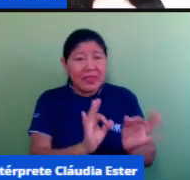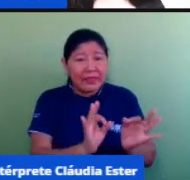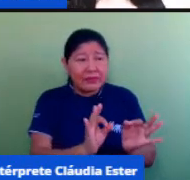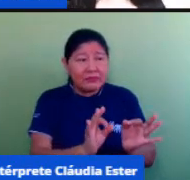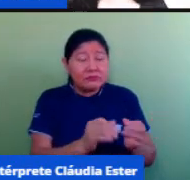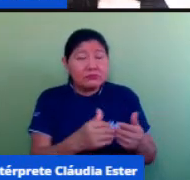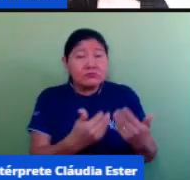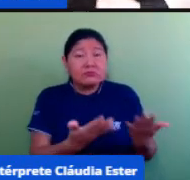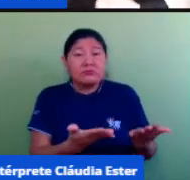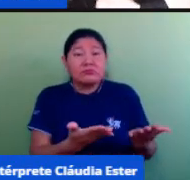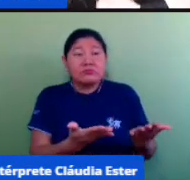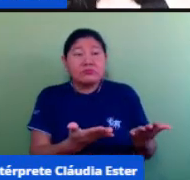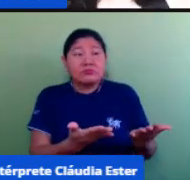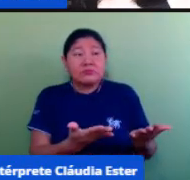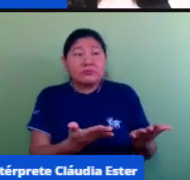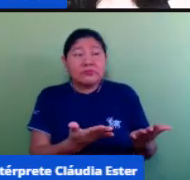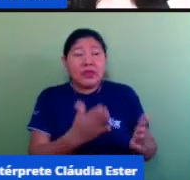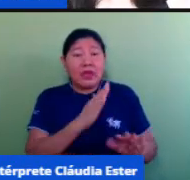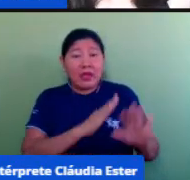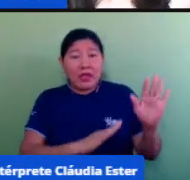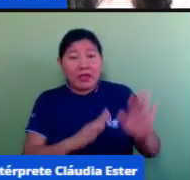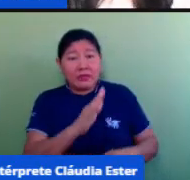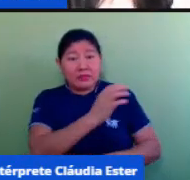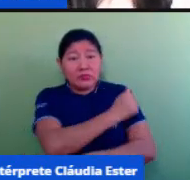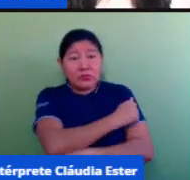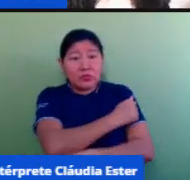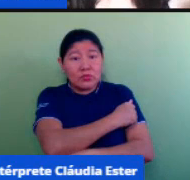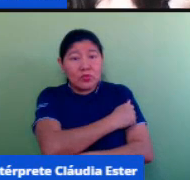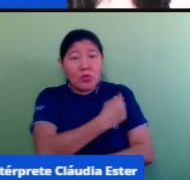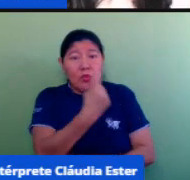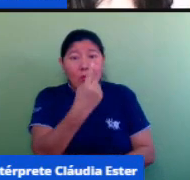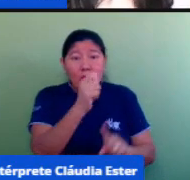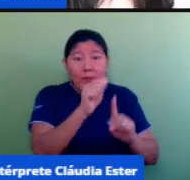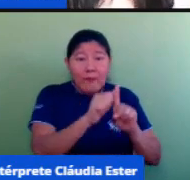que acontecia? O aluno ficava 1 mês, 30